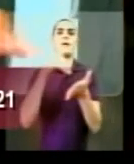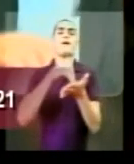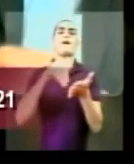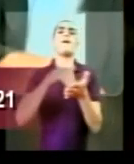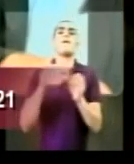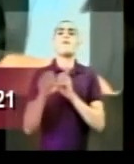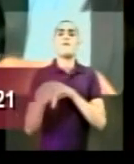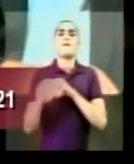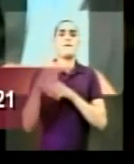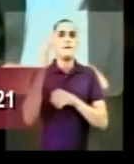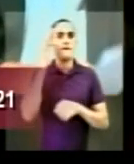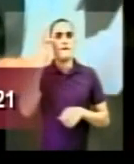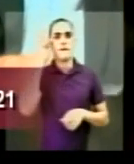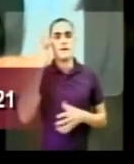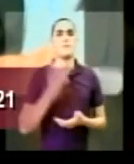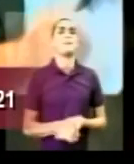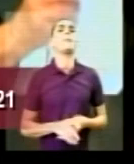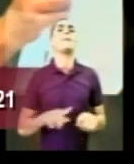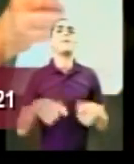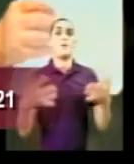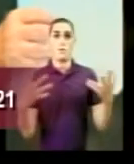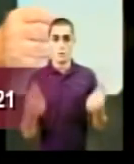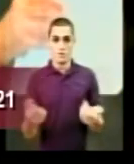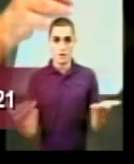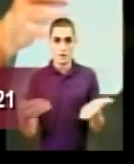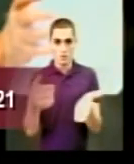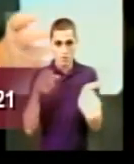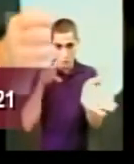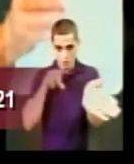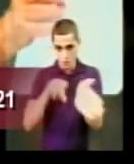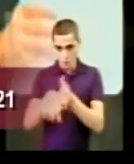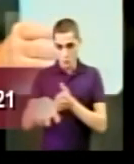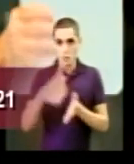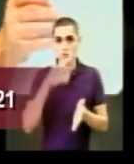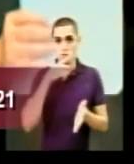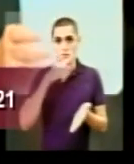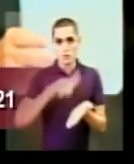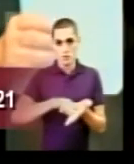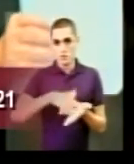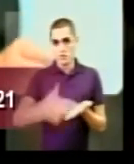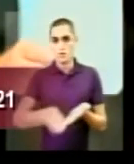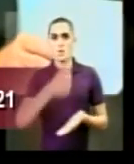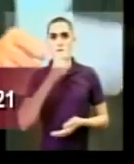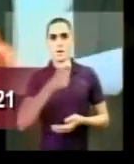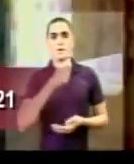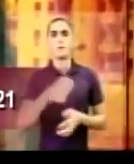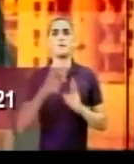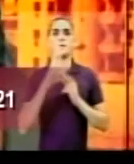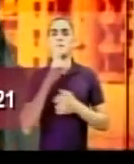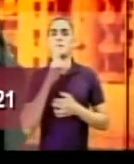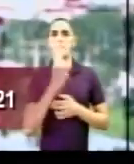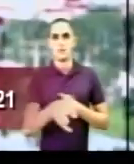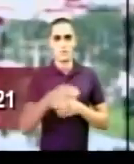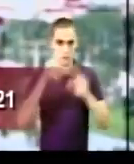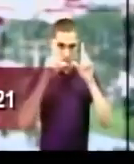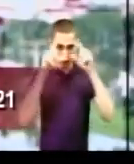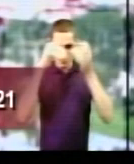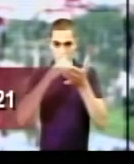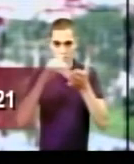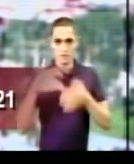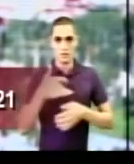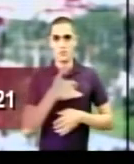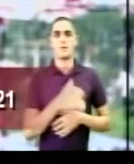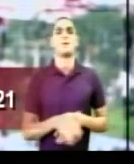também, Fabiana Zanqueta. Então, nós vamos agora às perguntas da imprensa, que serão respondidas pelo secretário de Saúde, o Dr. Aldenis